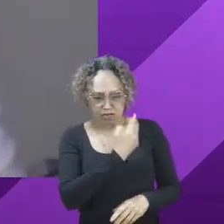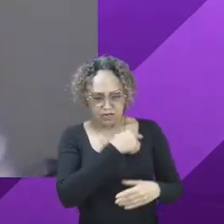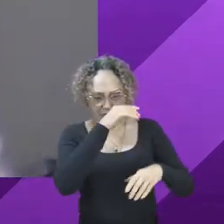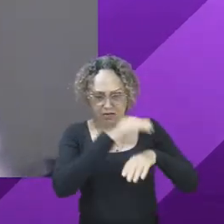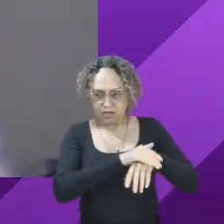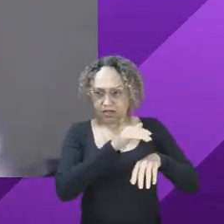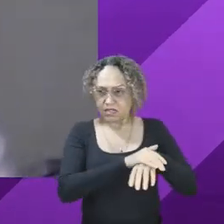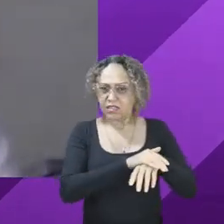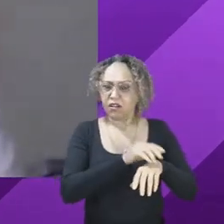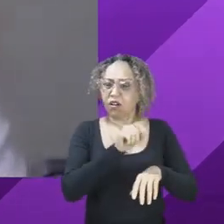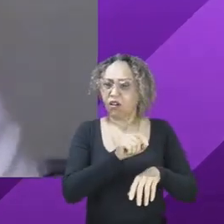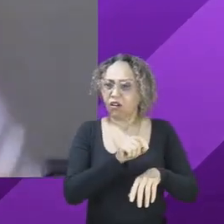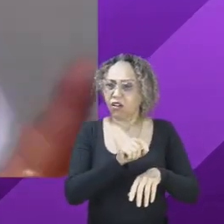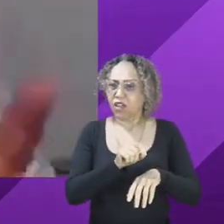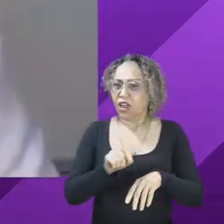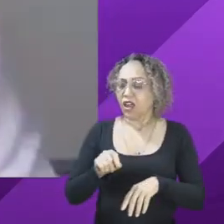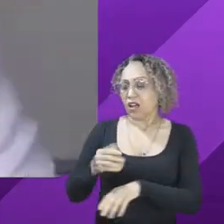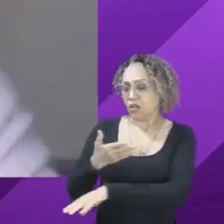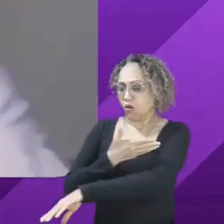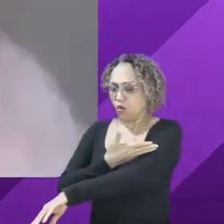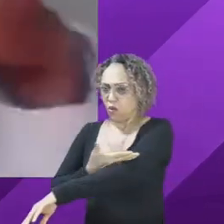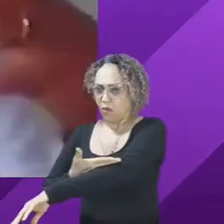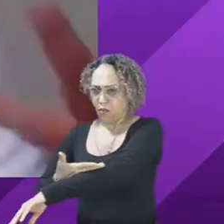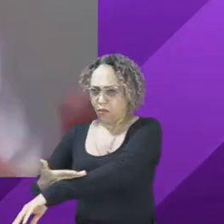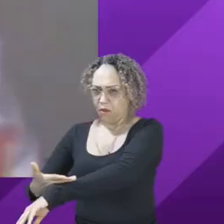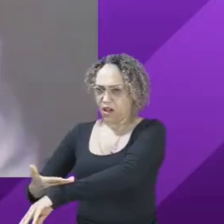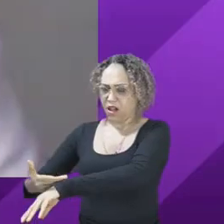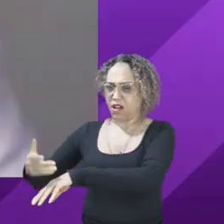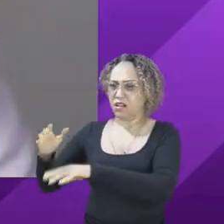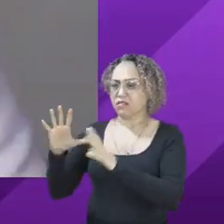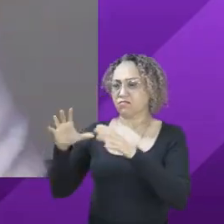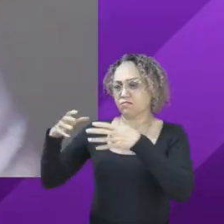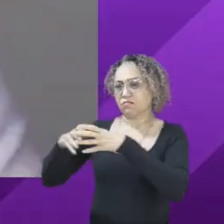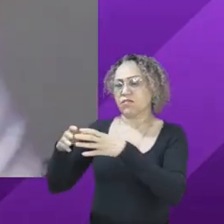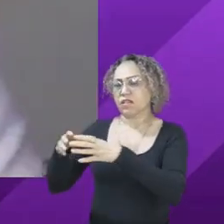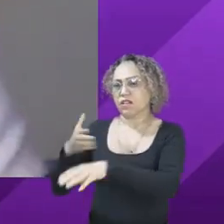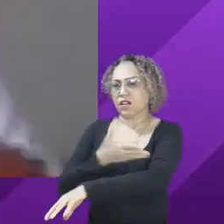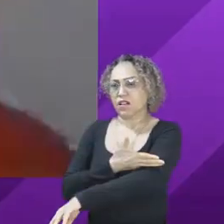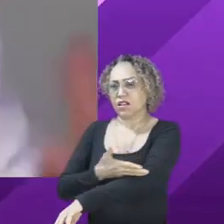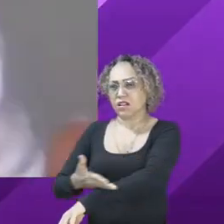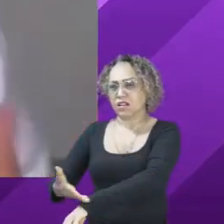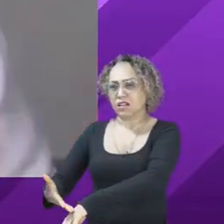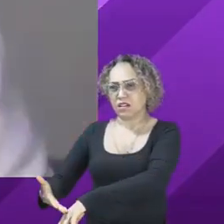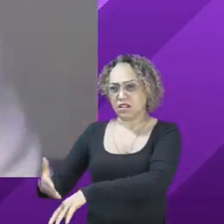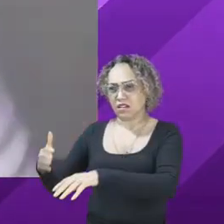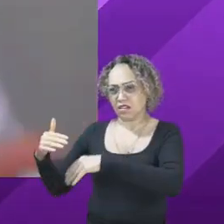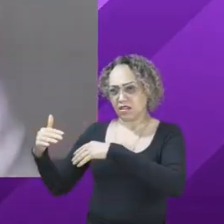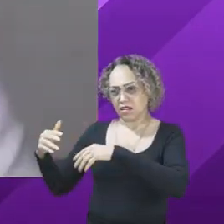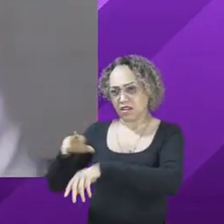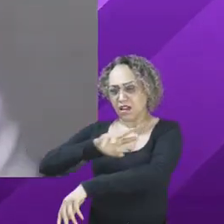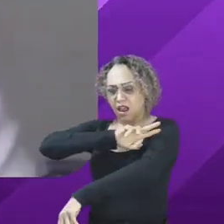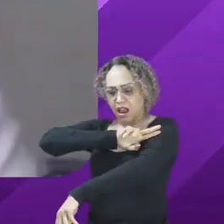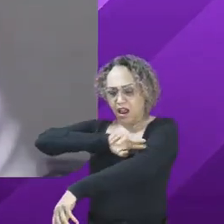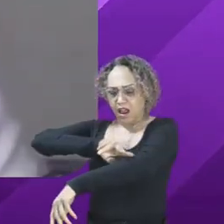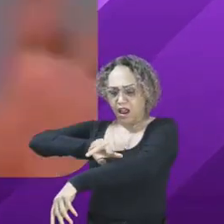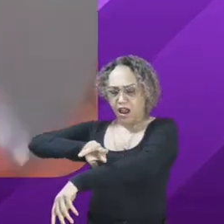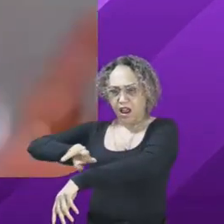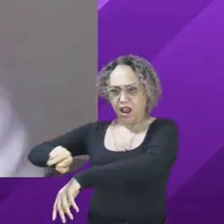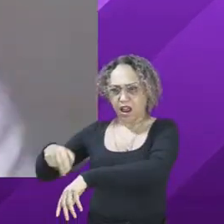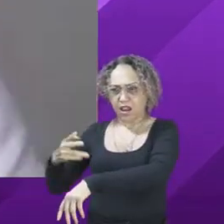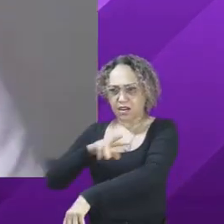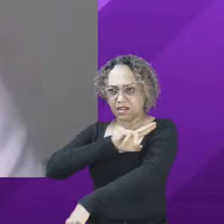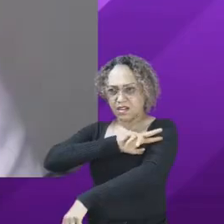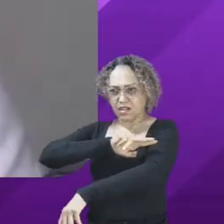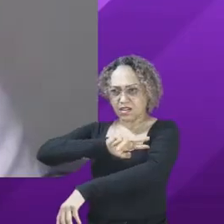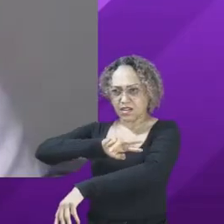que a branquitude, né? O que os brancos, aí falando os brancos como categoria, né? Racializando os brancos, né? Na medida em que os brancos não